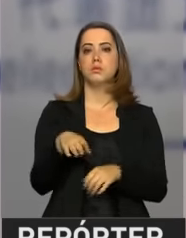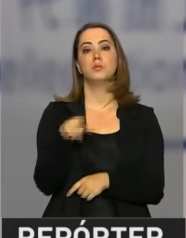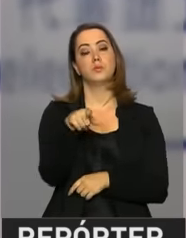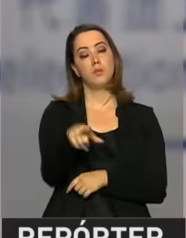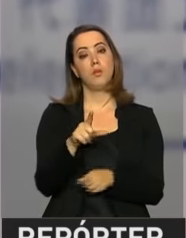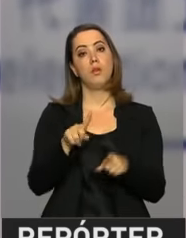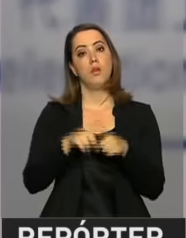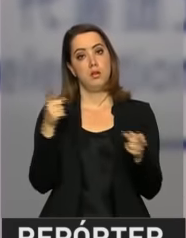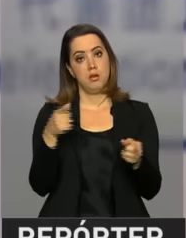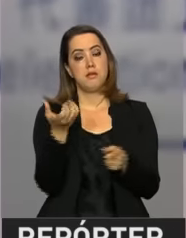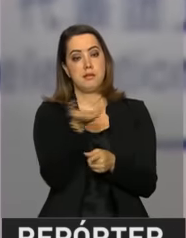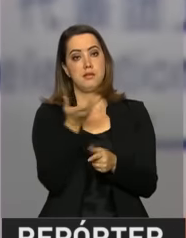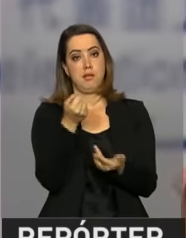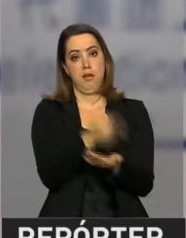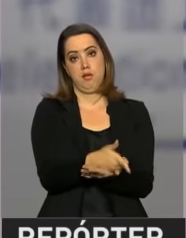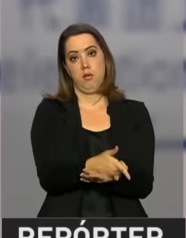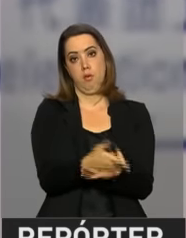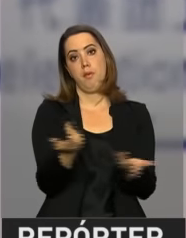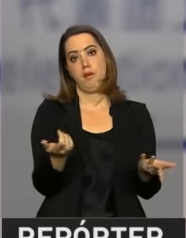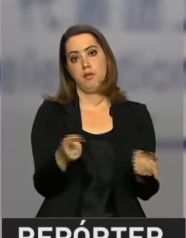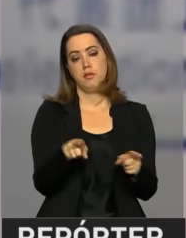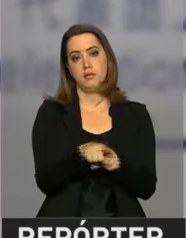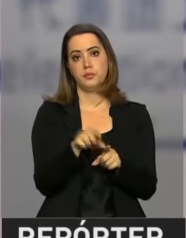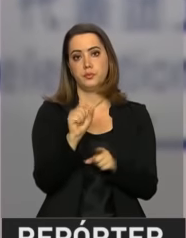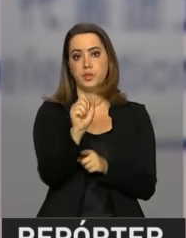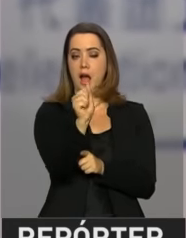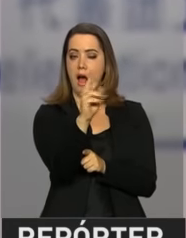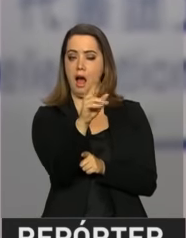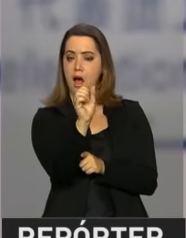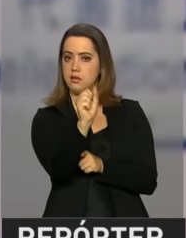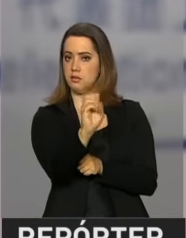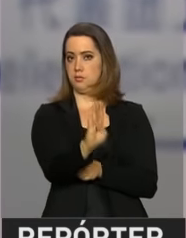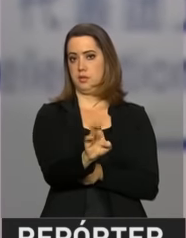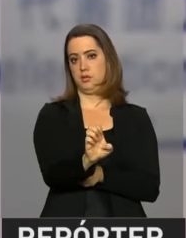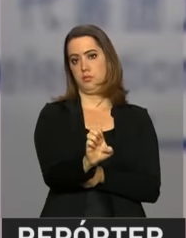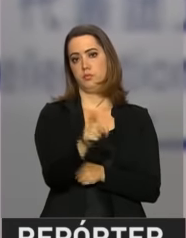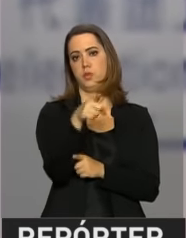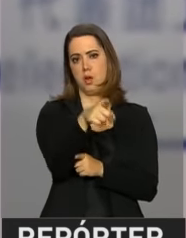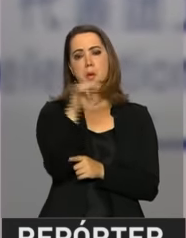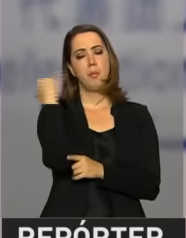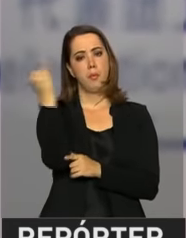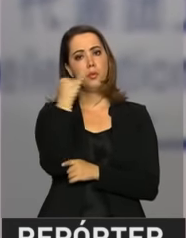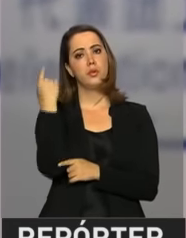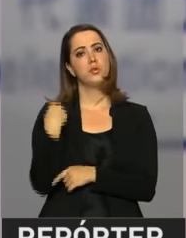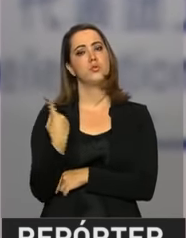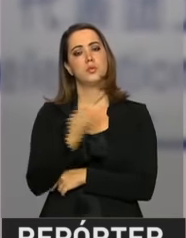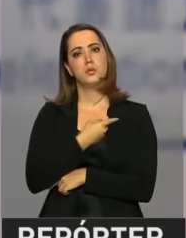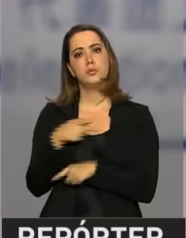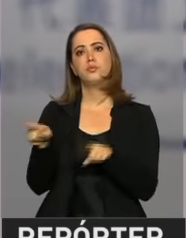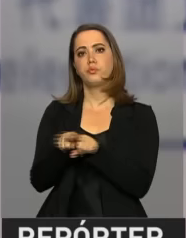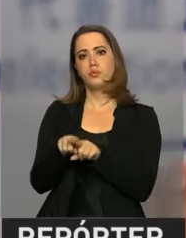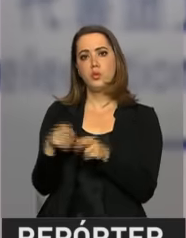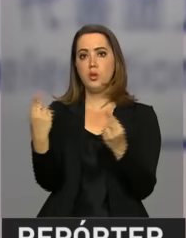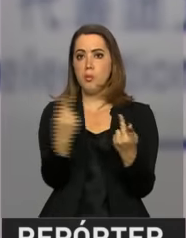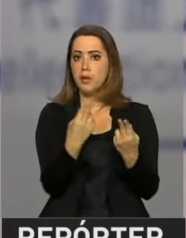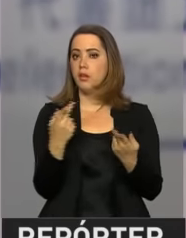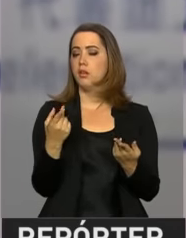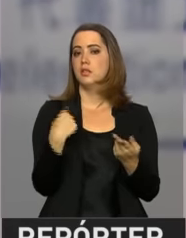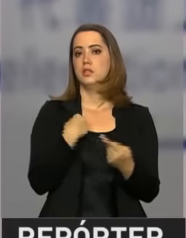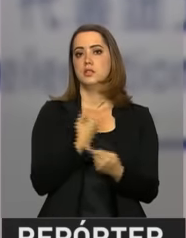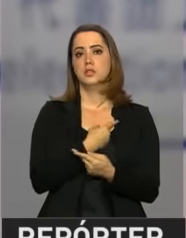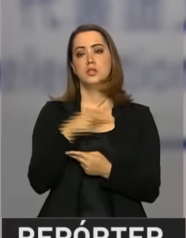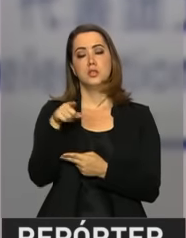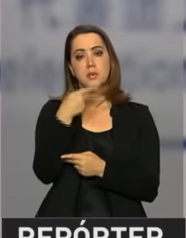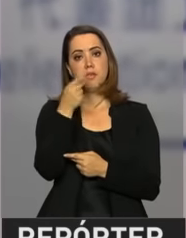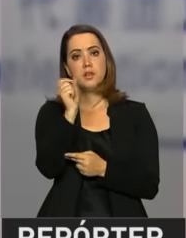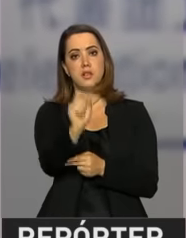militares. Manifestaram um interesse grande os árabes, no caso. Isso é importante para nós. Ao mesmo tempo, eles também disseram que